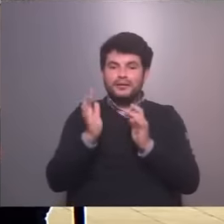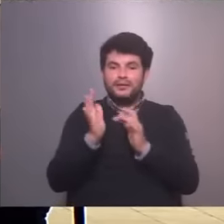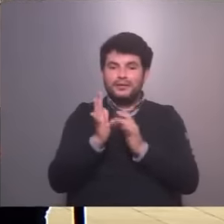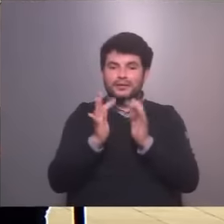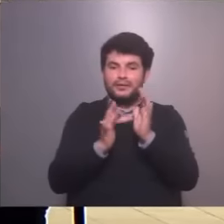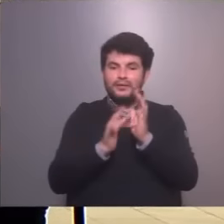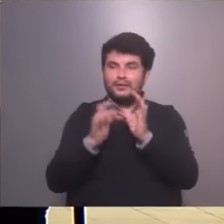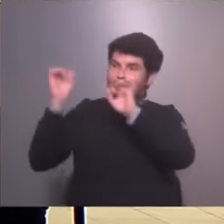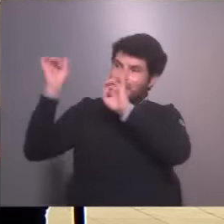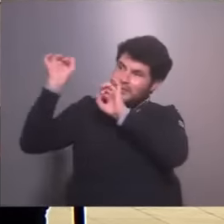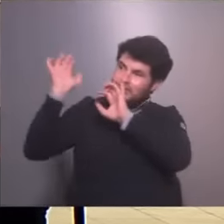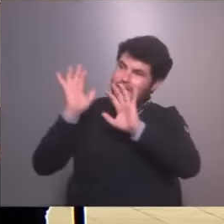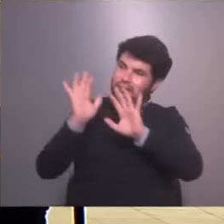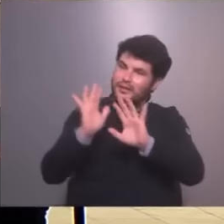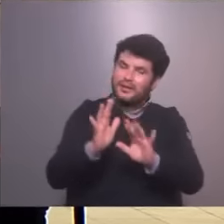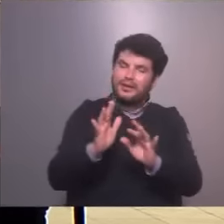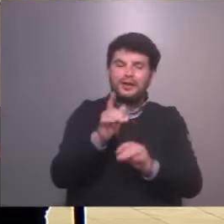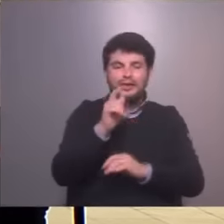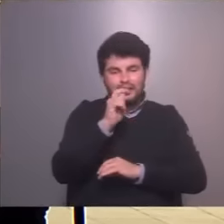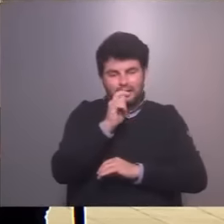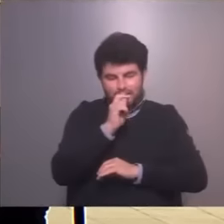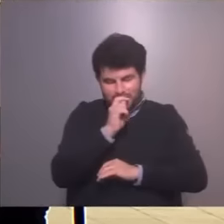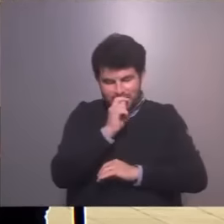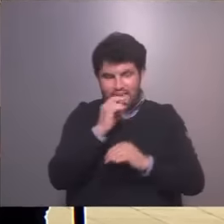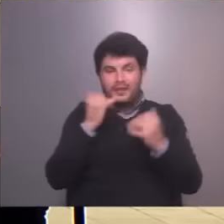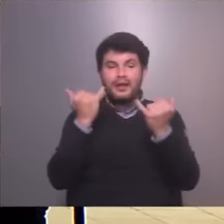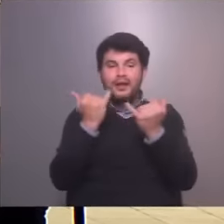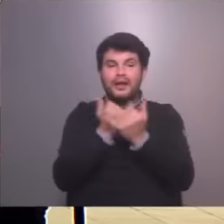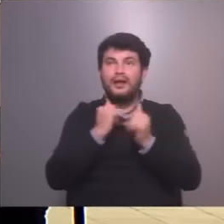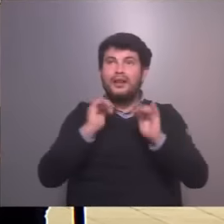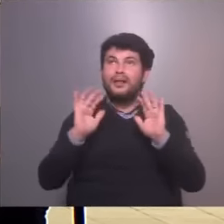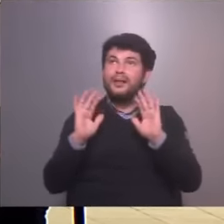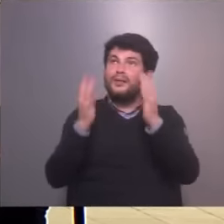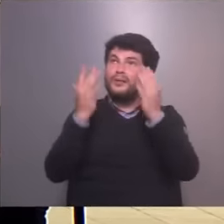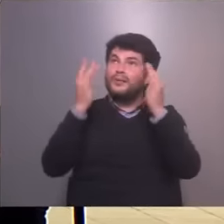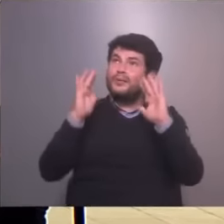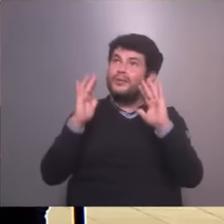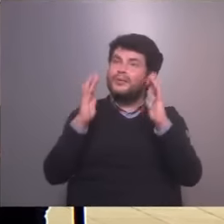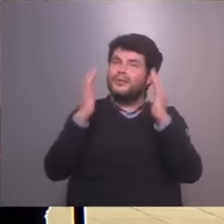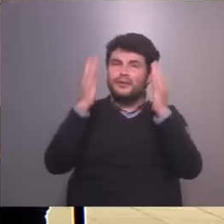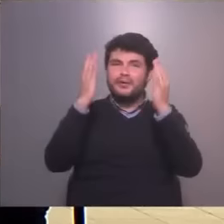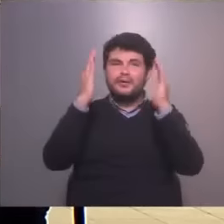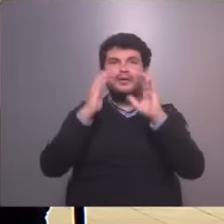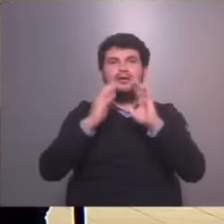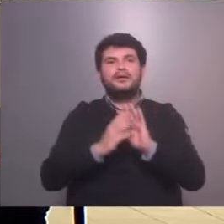Thank you.